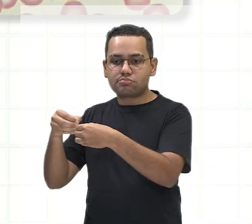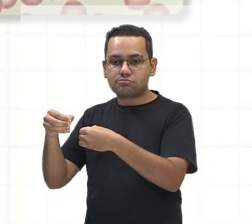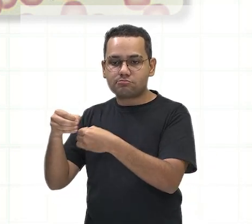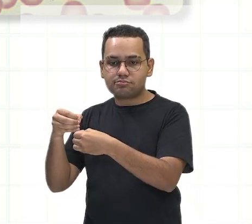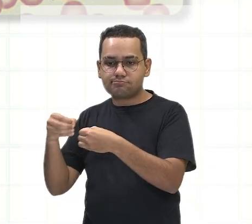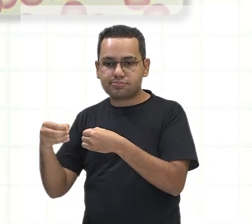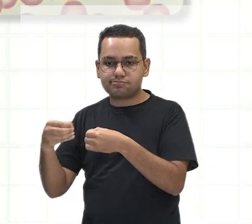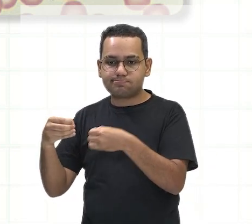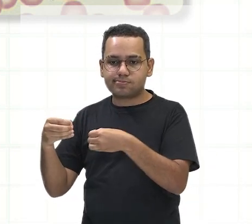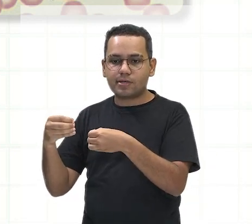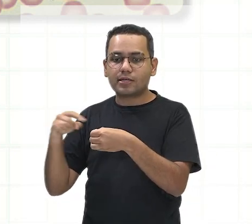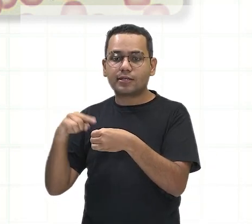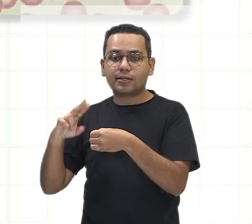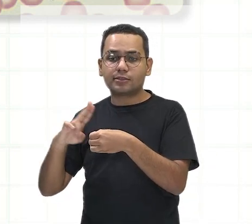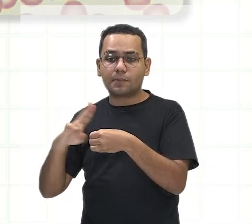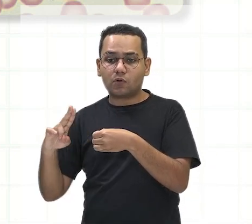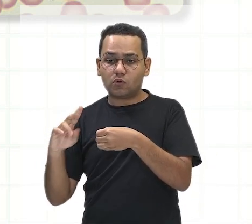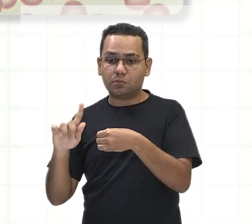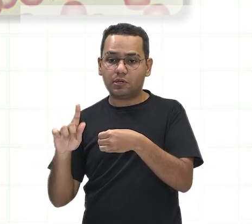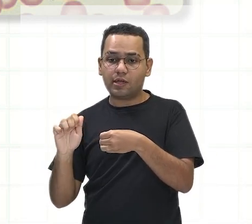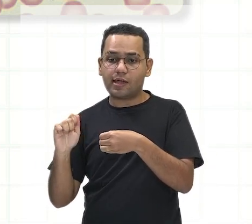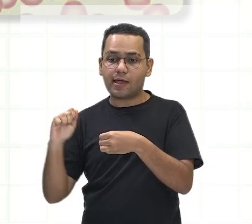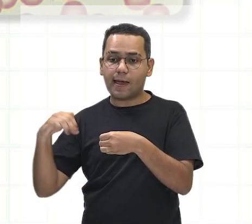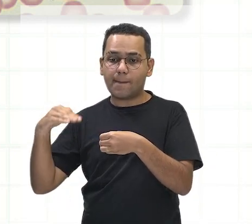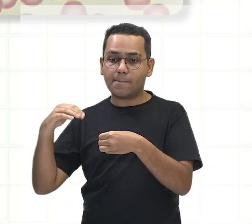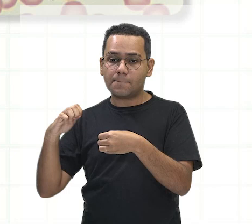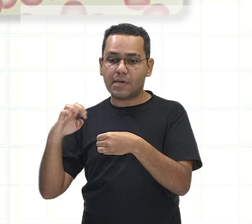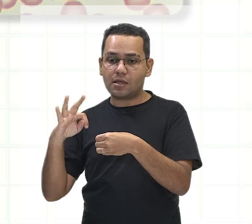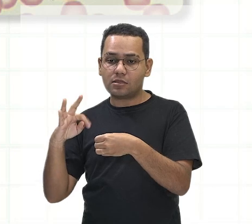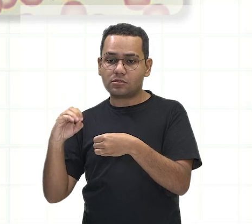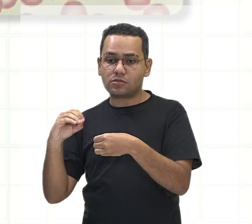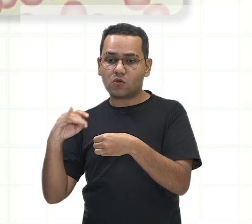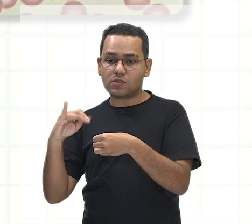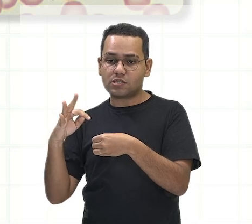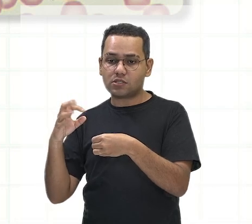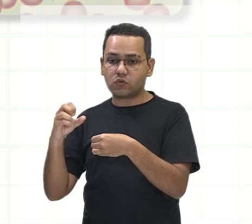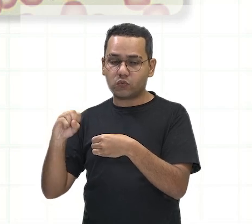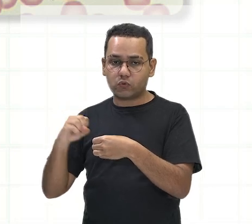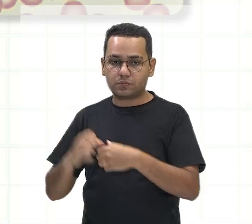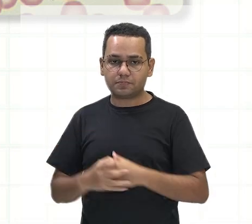plasmódio, que são chamadas, então, de gametócitos. Olha aí.